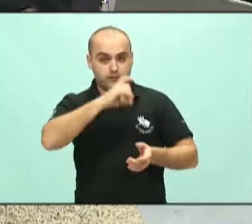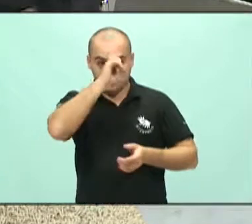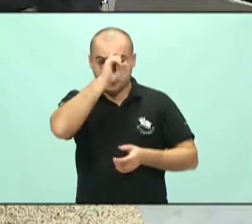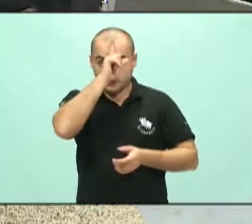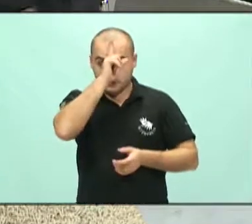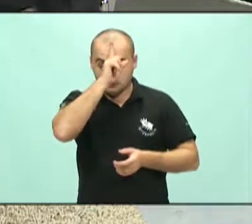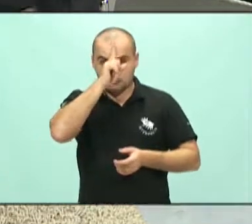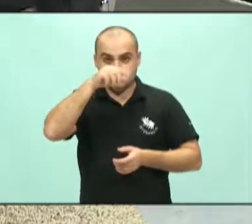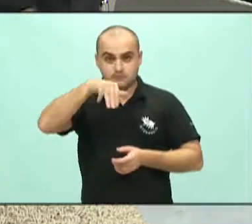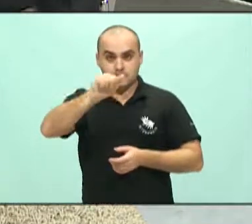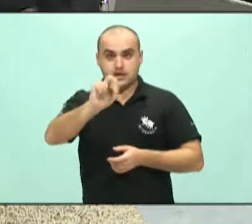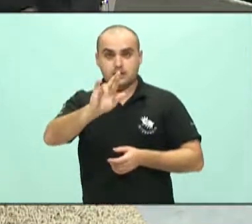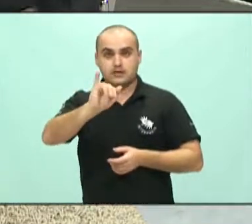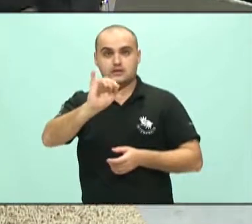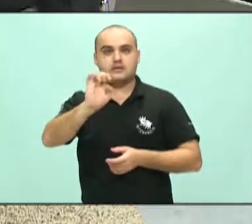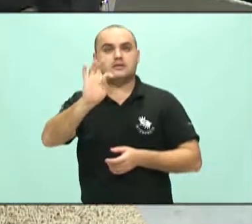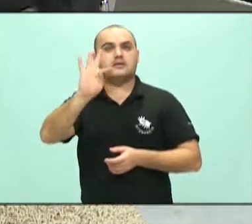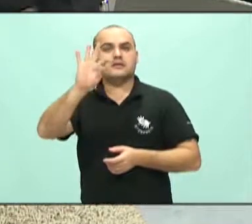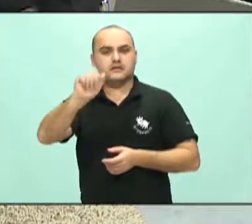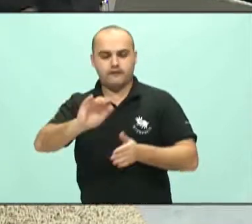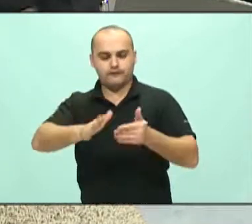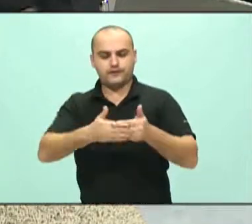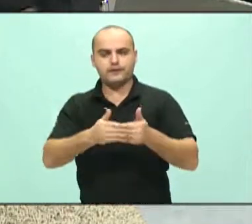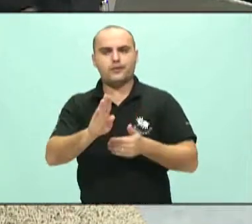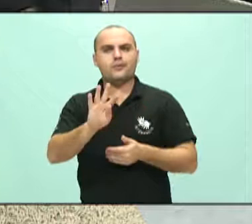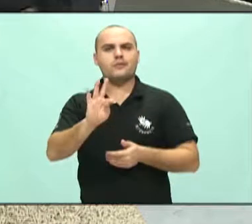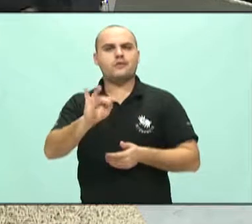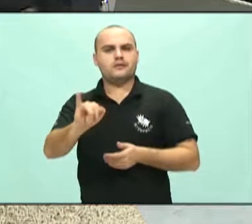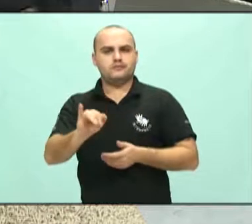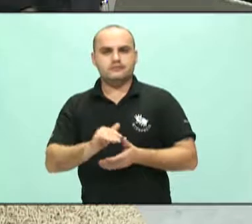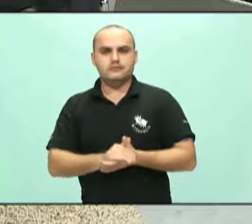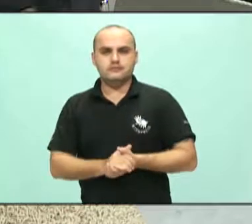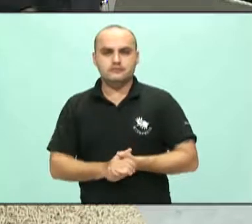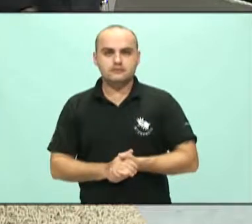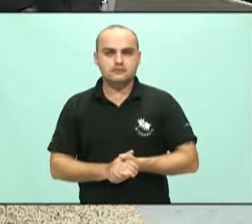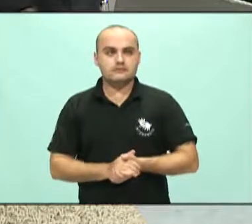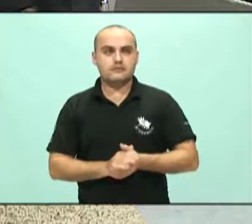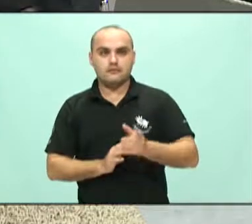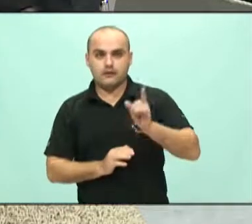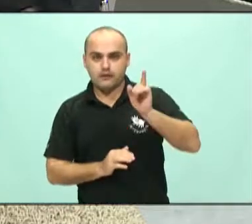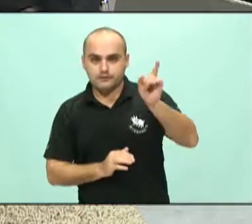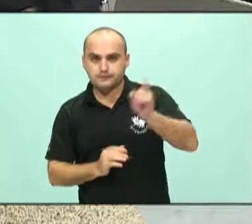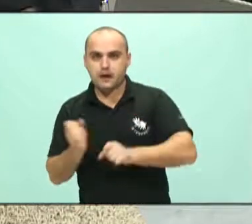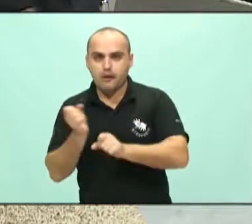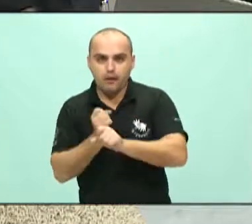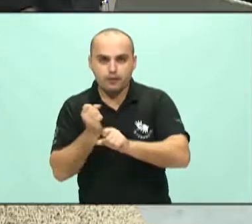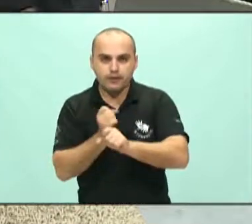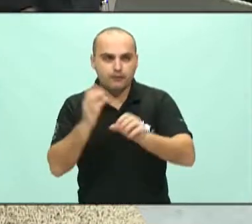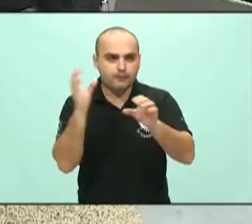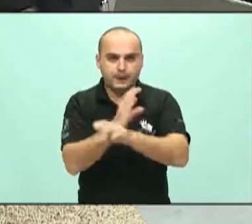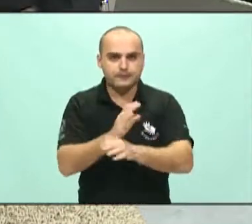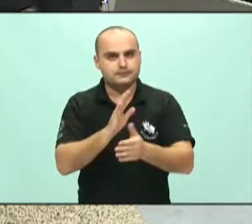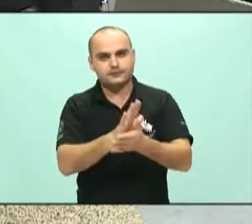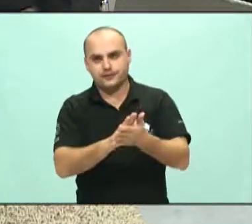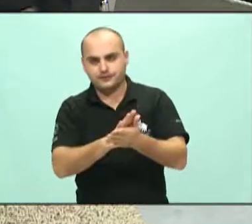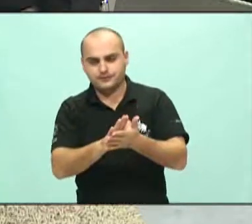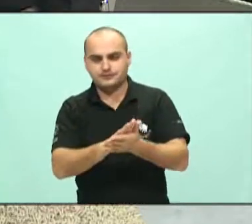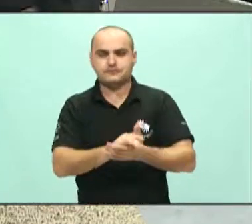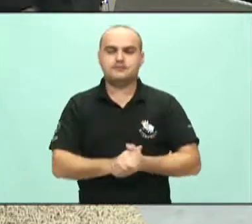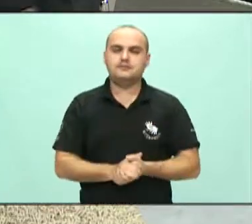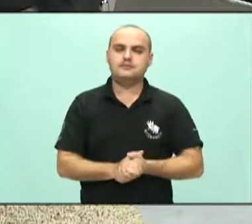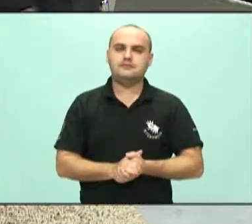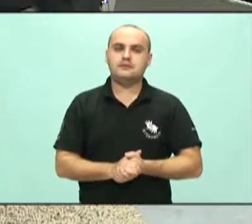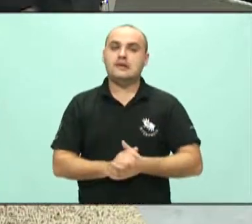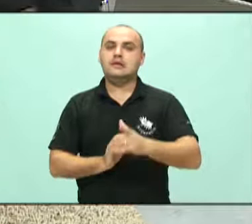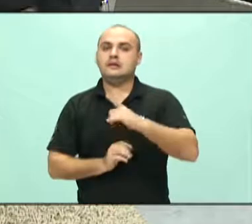Marieta fechando o UTI, não sei o quê, enfim, está lá a obra ali que não está terminada ainda. Nós temos